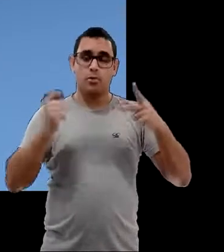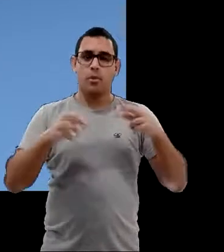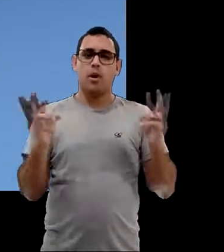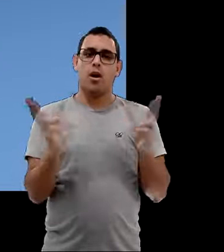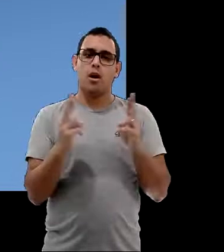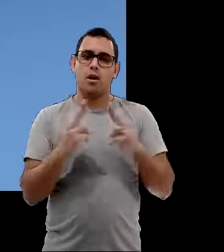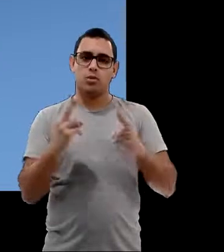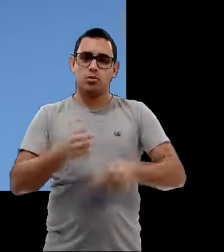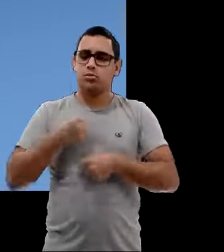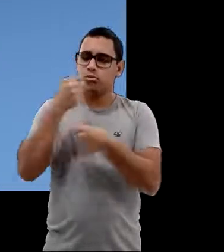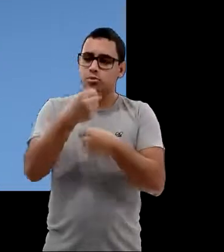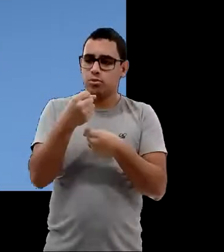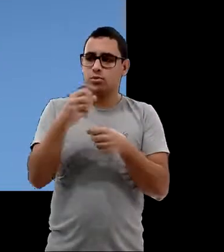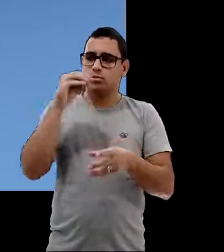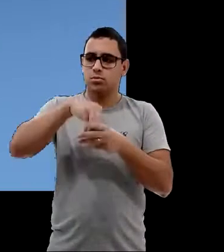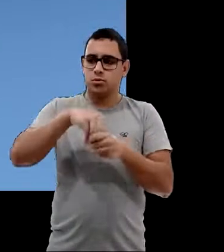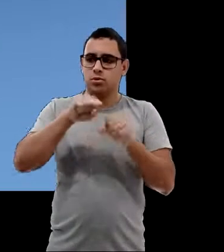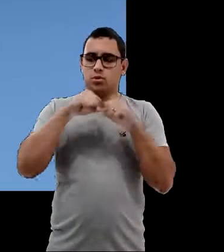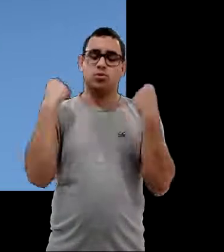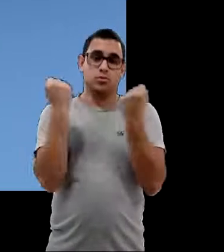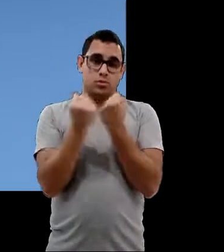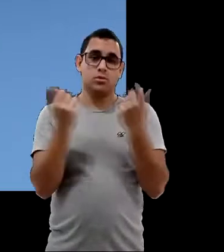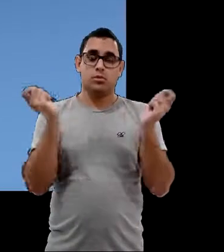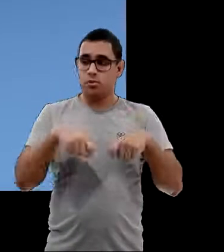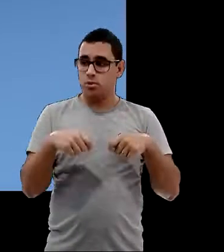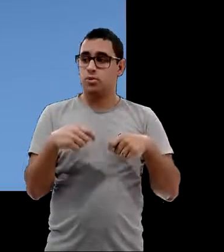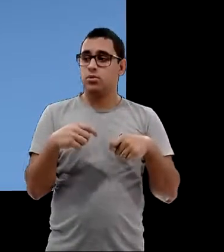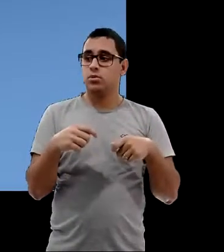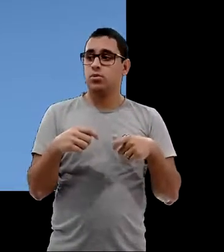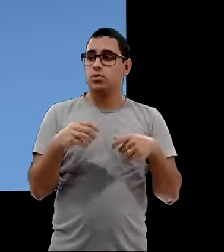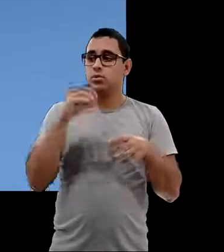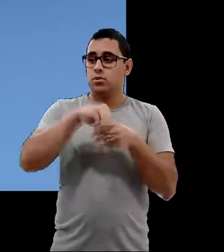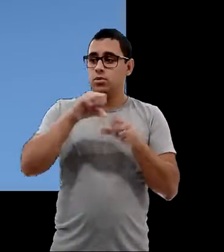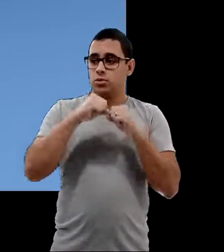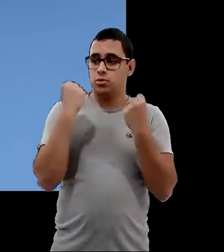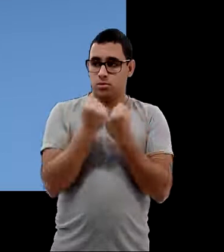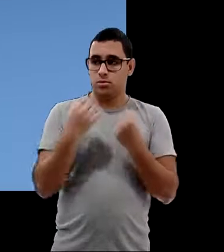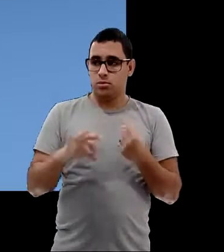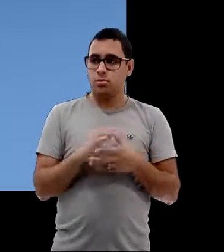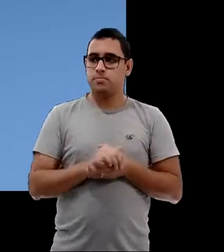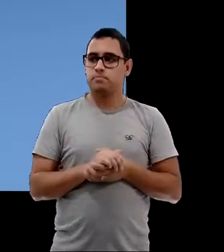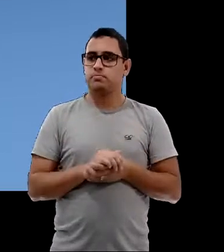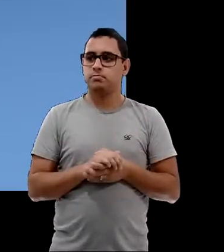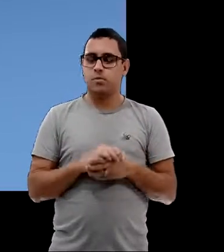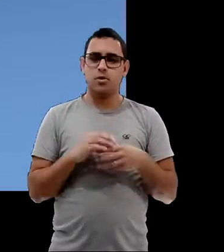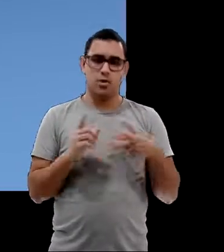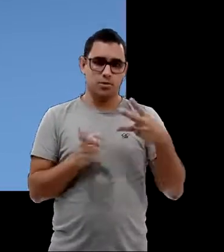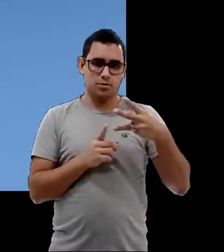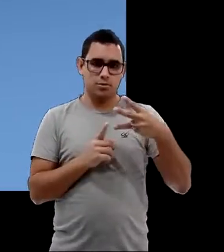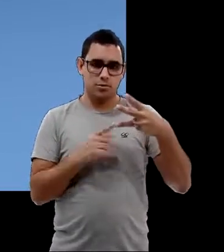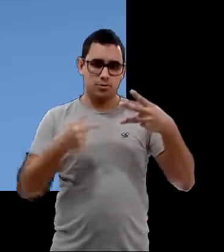poder dentro da sociedade, em relação ao poder de decisão, tomar decisões na sociedade.